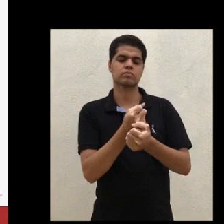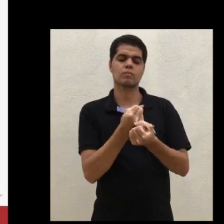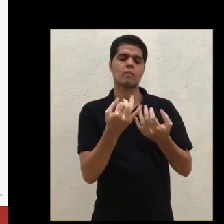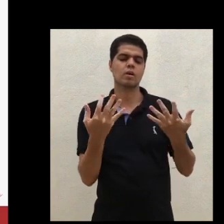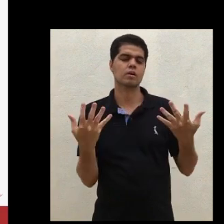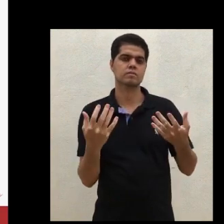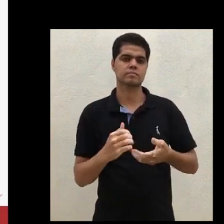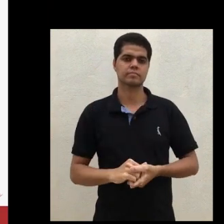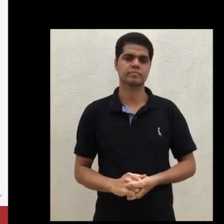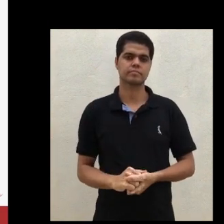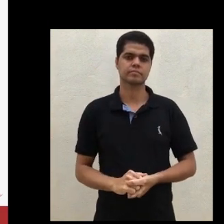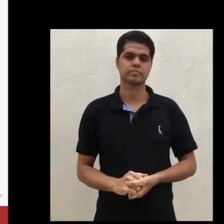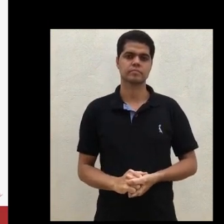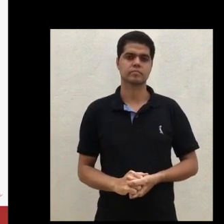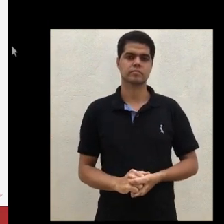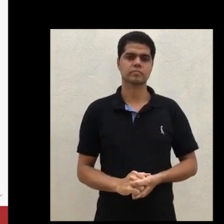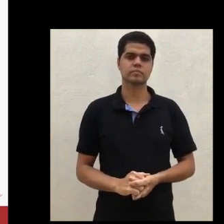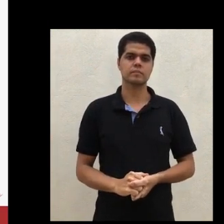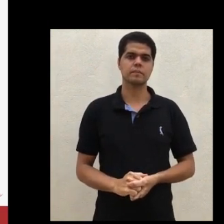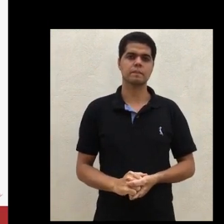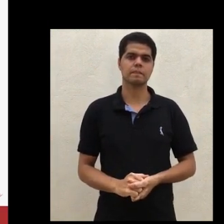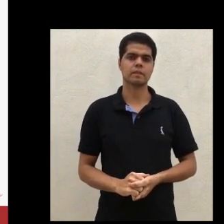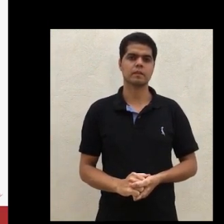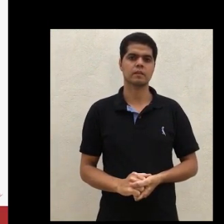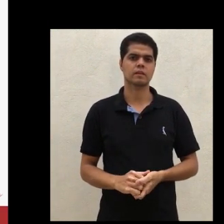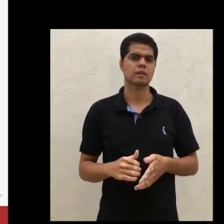exemplo, né?